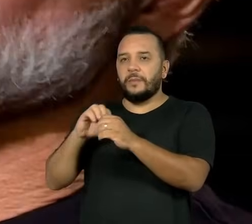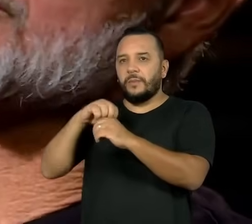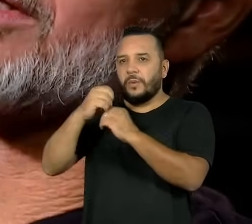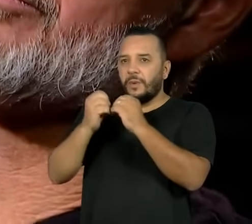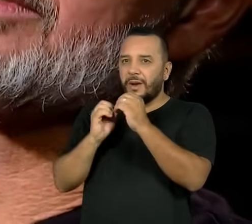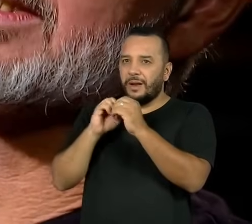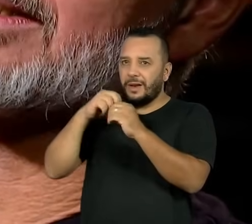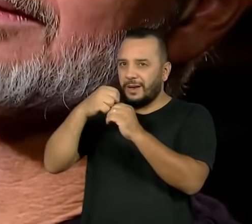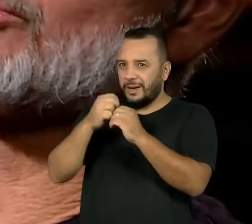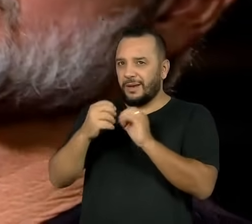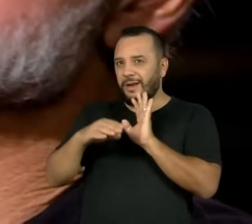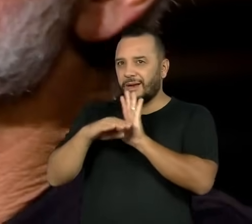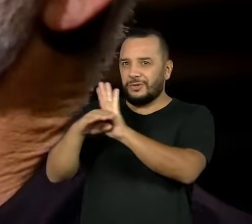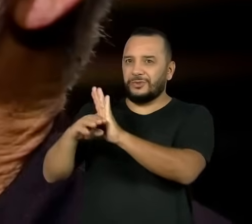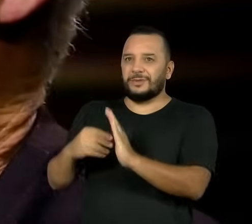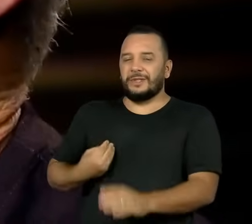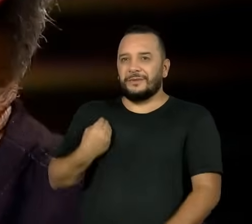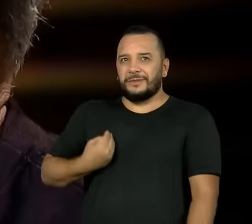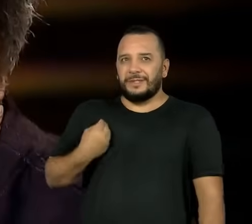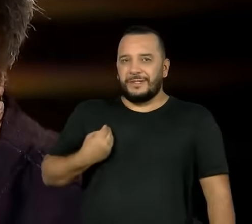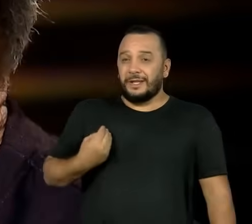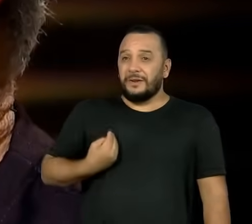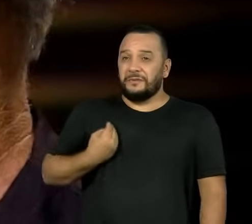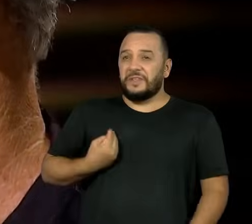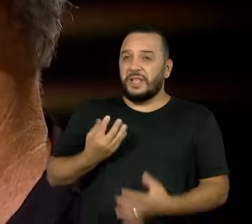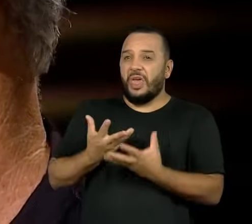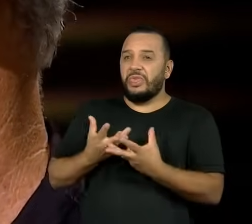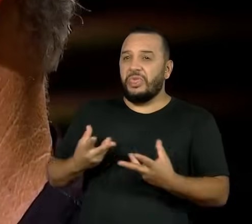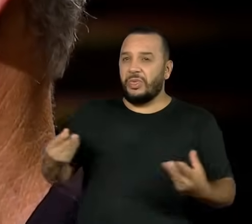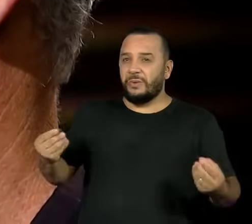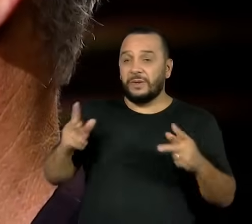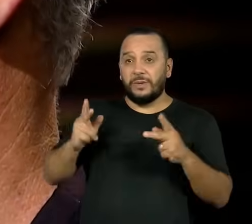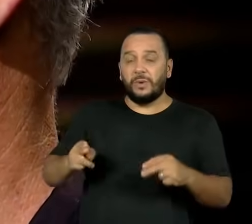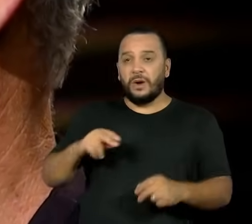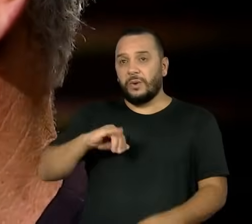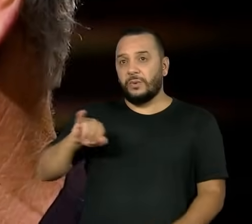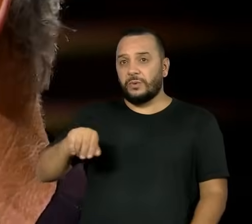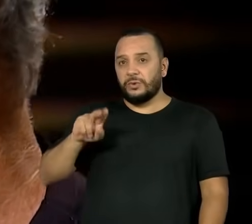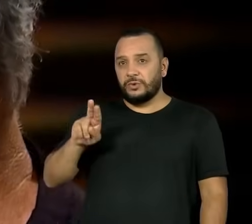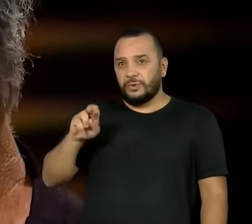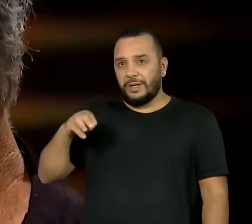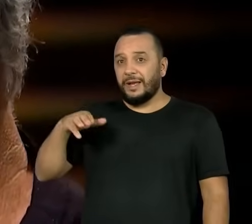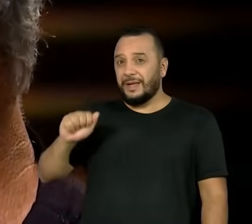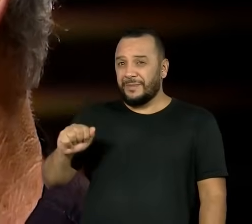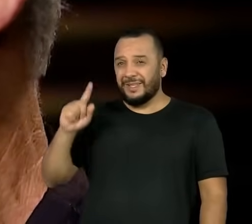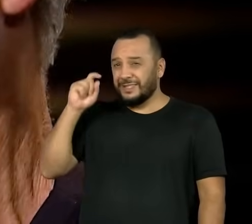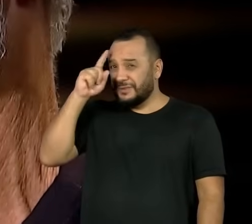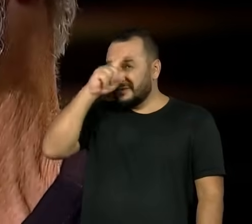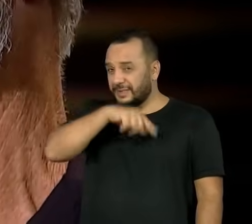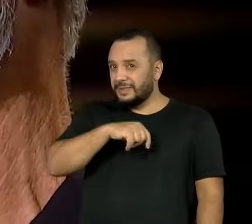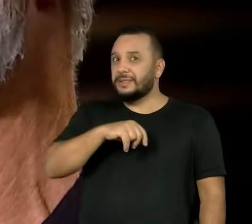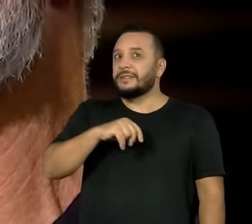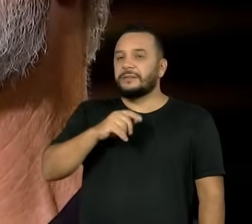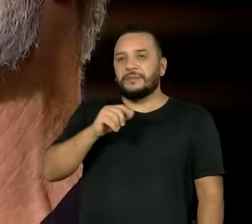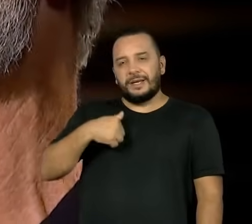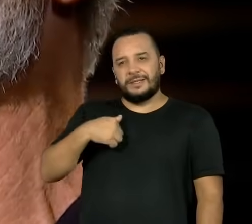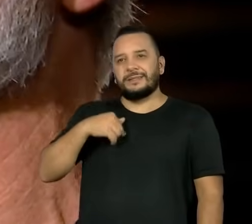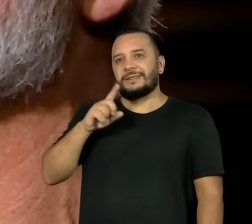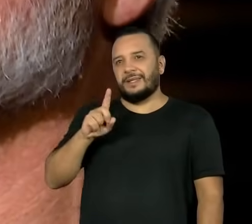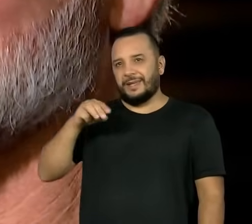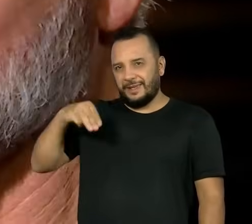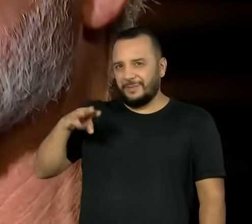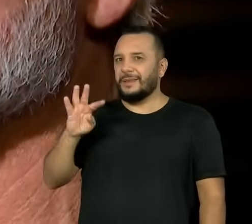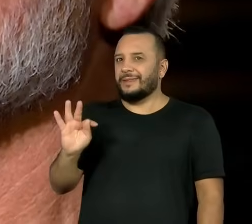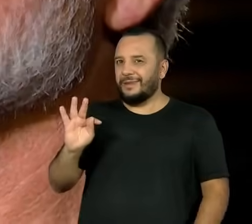dar suporte à vida, né? Então, tipo assim, a vida tá acabando, como na Jurema, Ah, tá difícil aqui, claro. gente, produz DMT para segurar